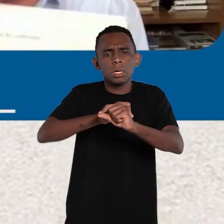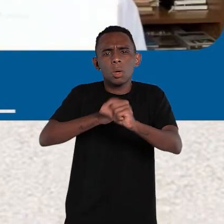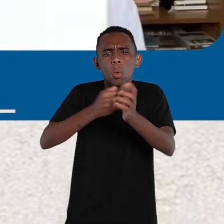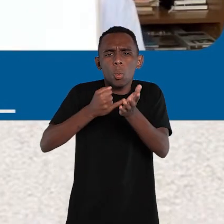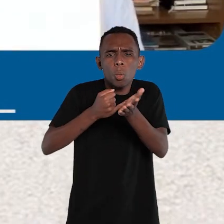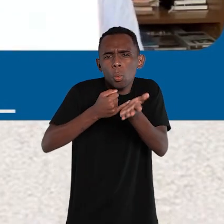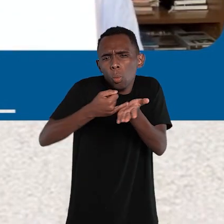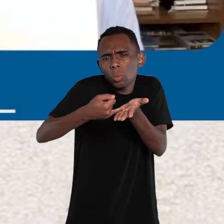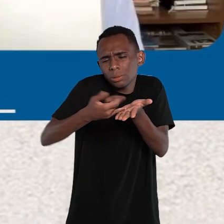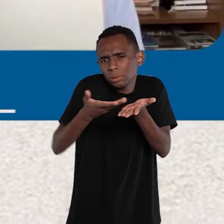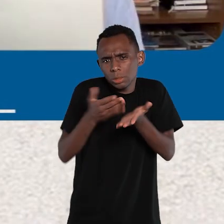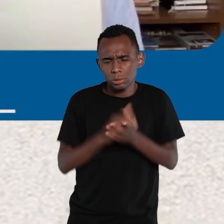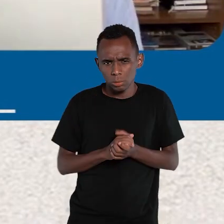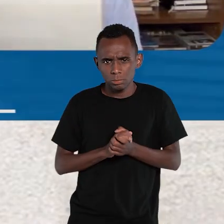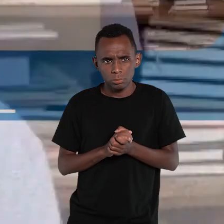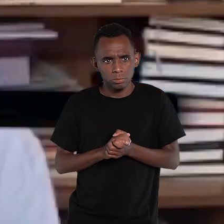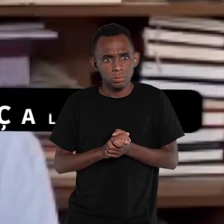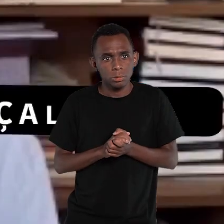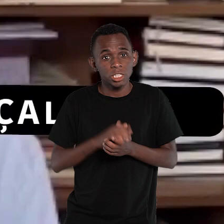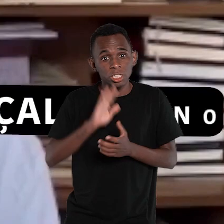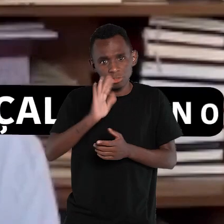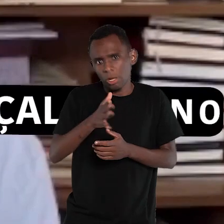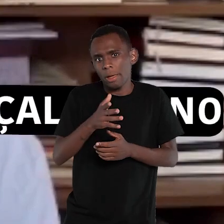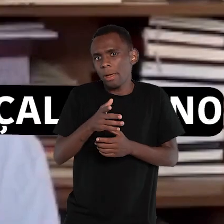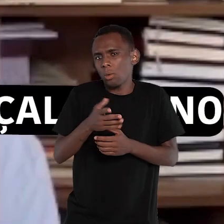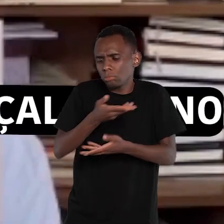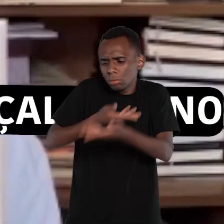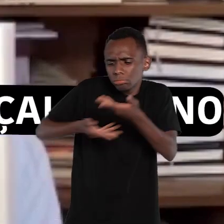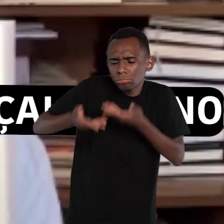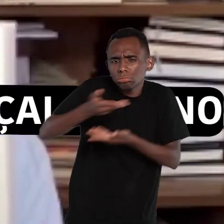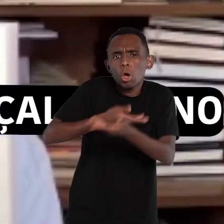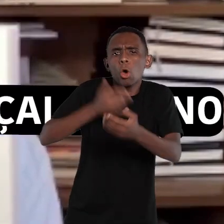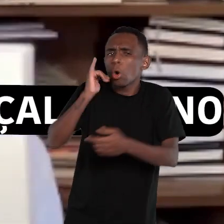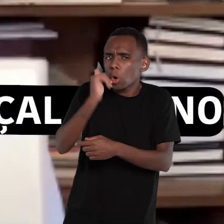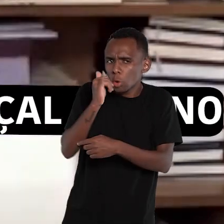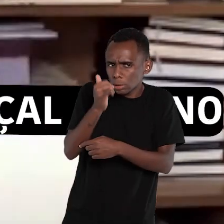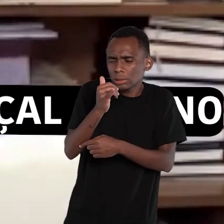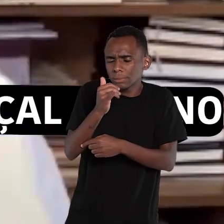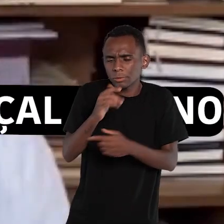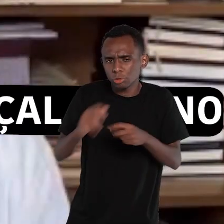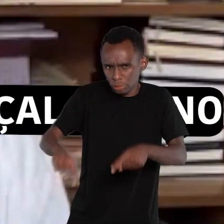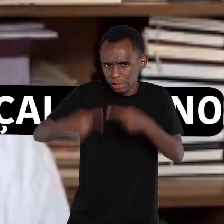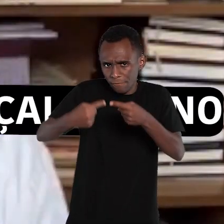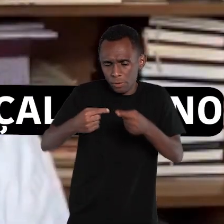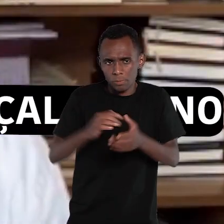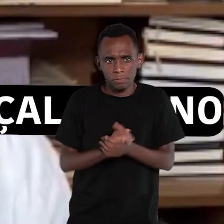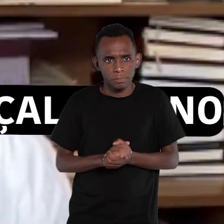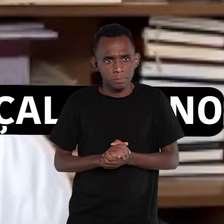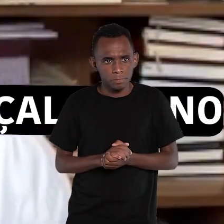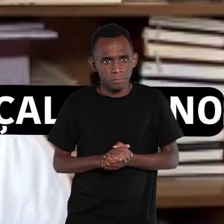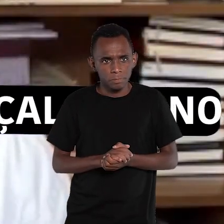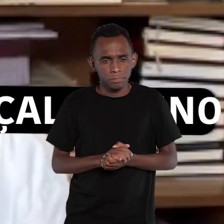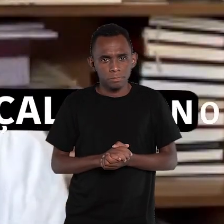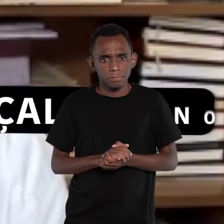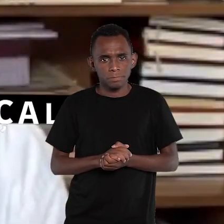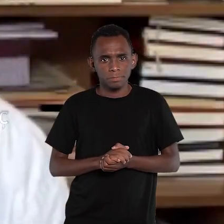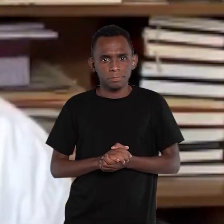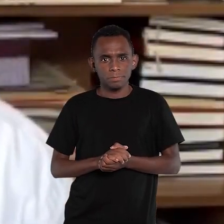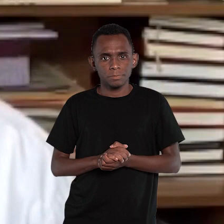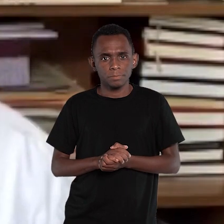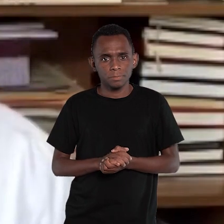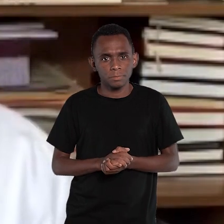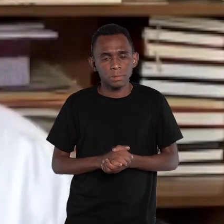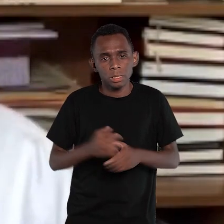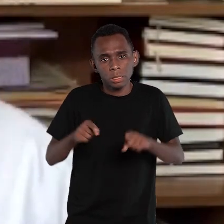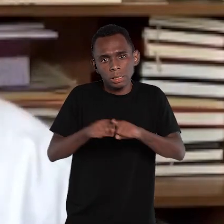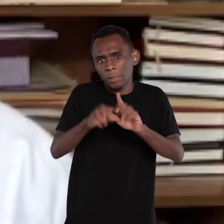seria o índice, que eu já chamo de prosa de confronto. Não é um índice. A